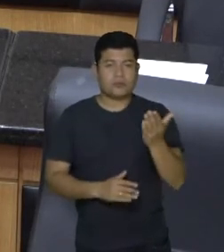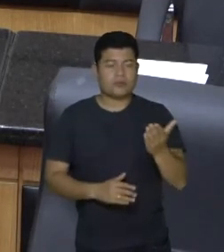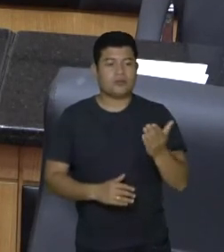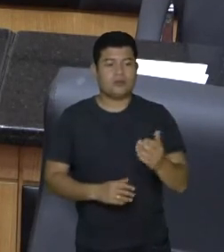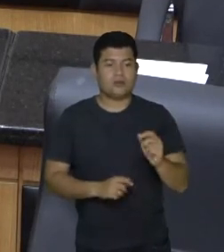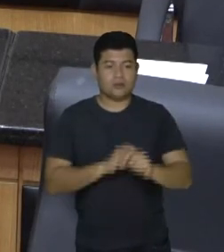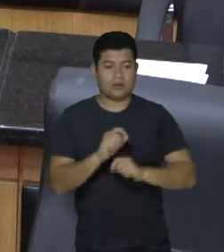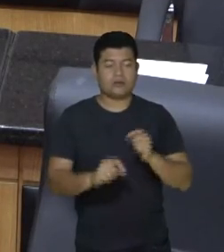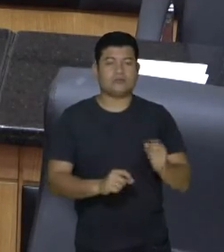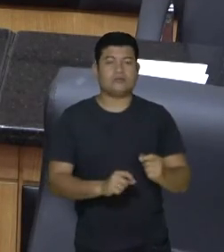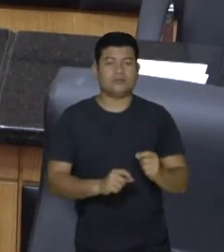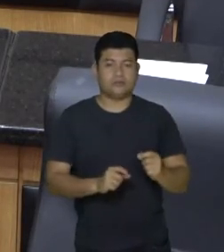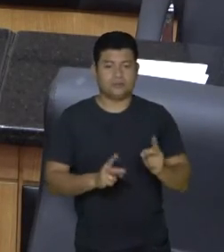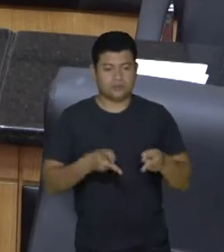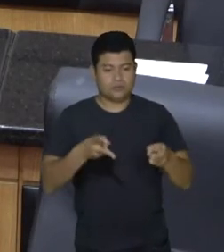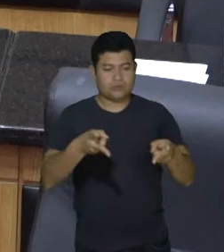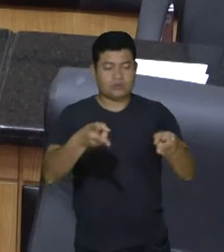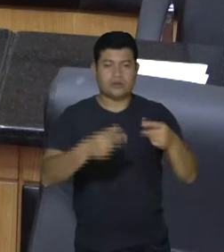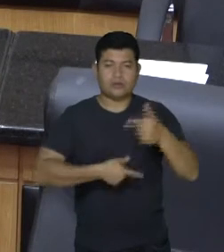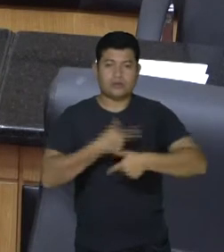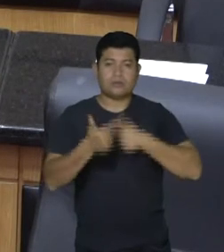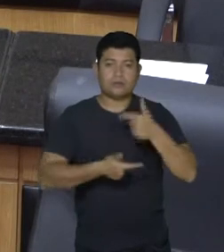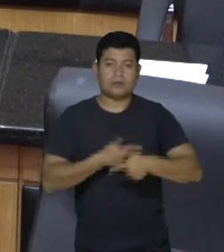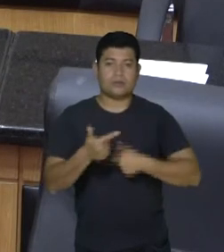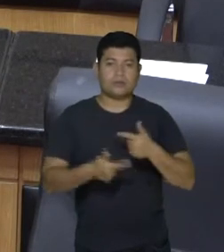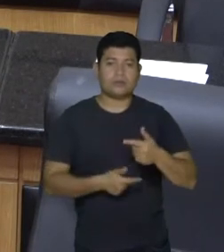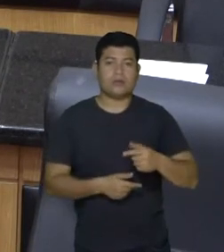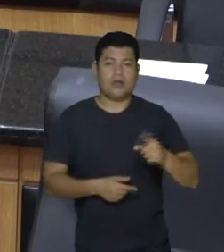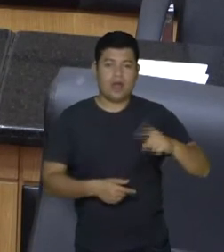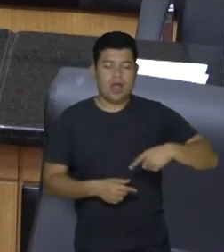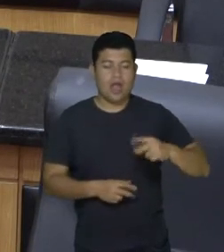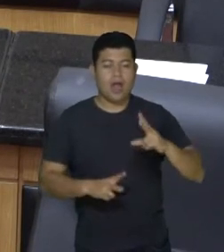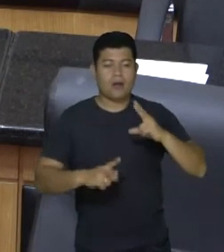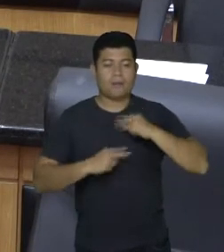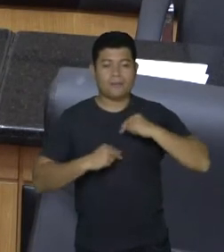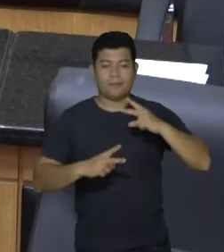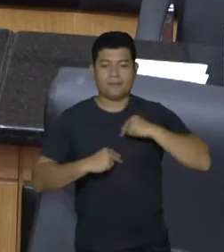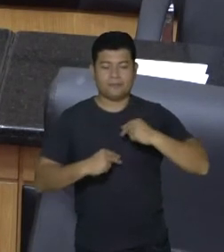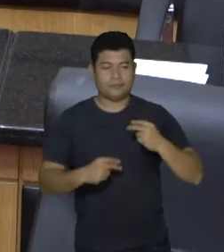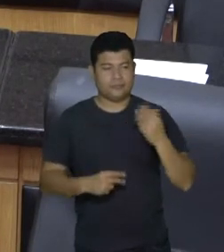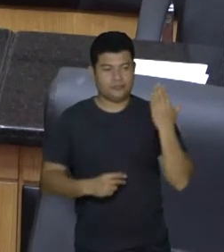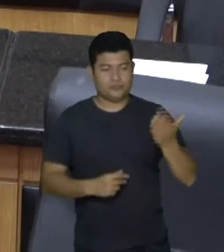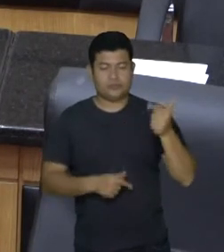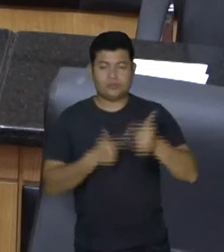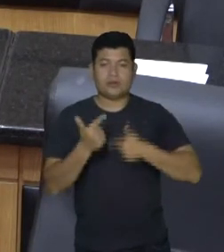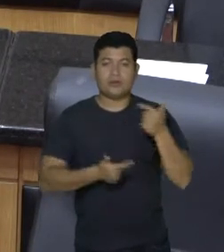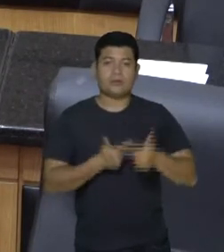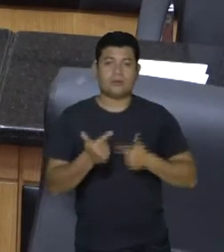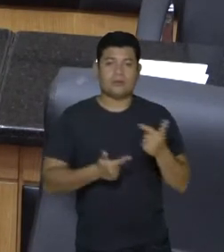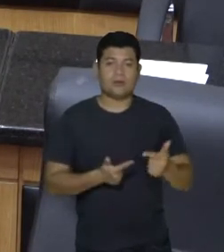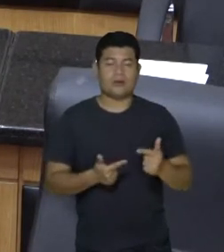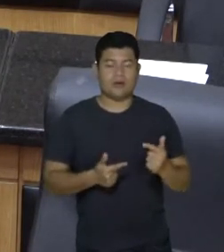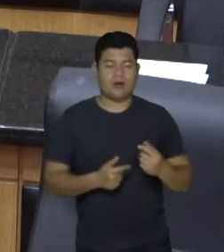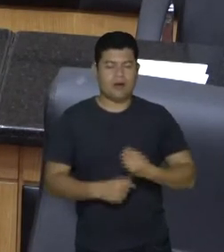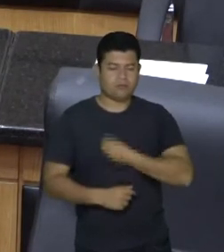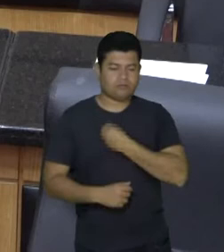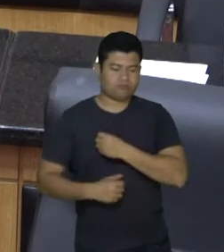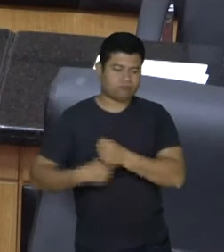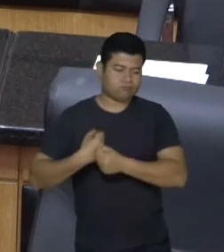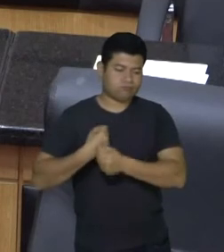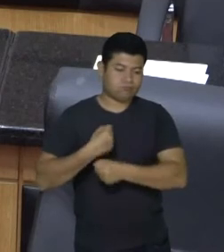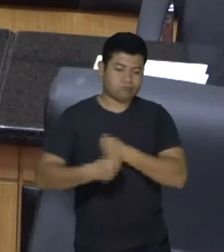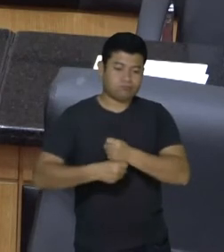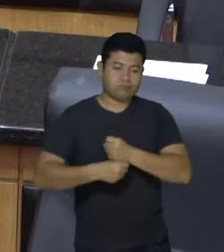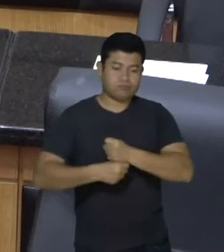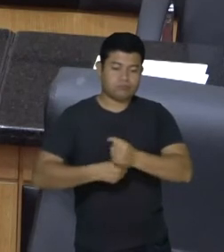recondução. Isso nada mais é do que o mérito pelo seu trabalho feito ao longo da vida como médico e como homem